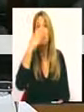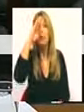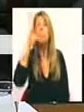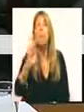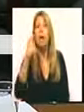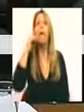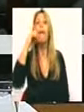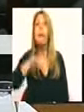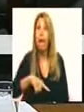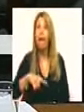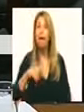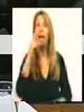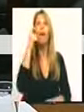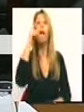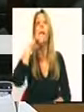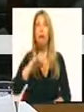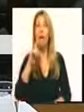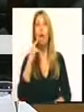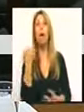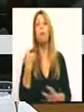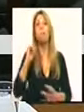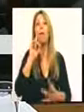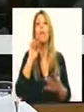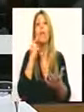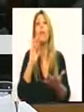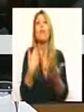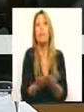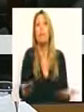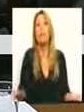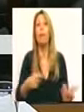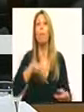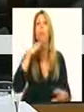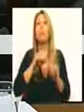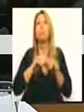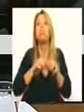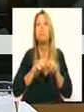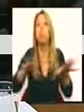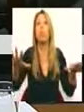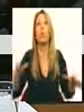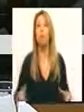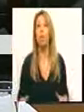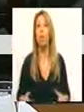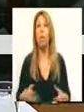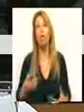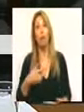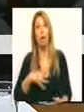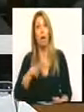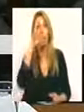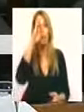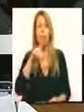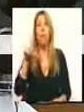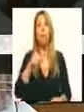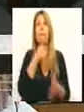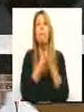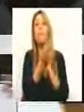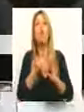infrator, quem é que é o prevaricador, nos dissesse quais as medidas que está a tomar para obviar esta situação.